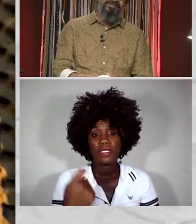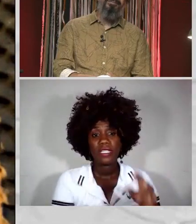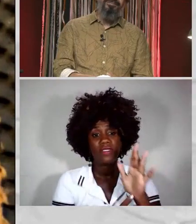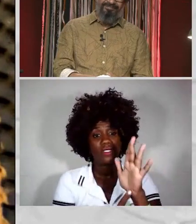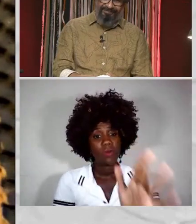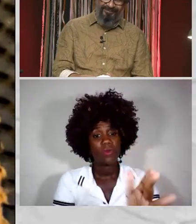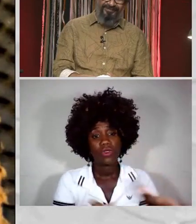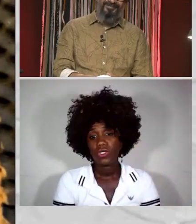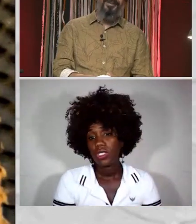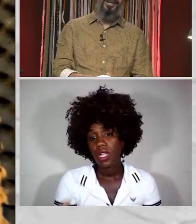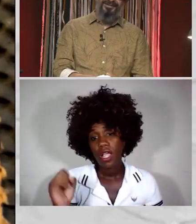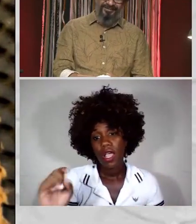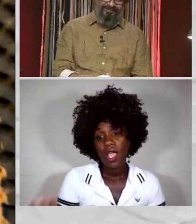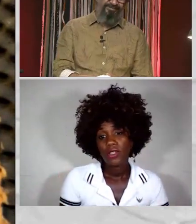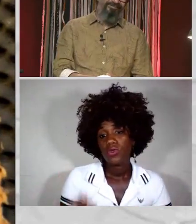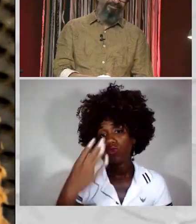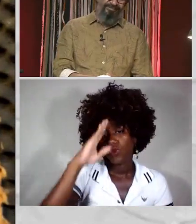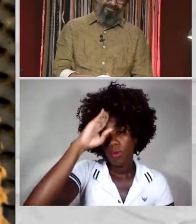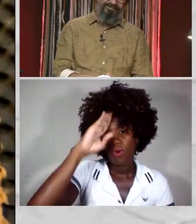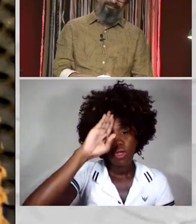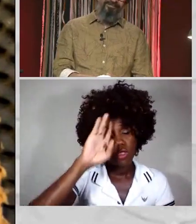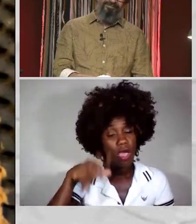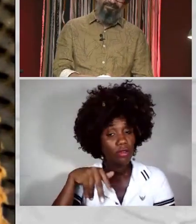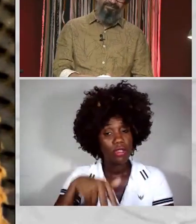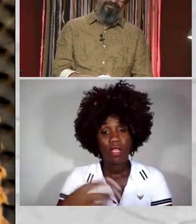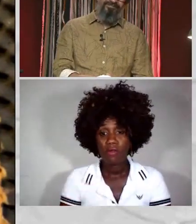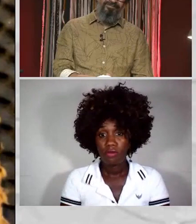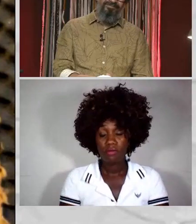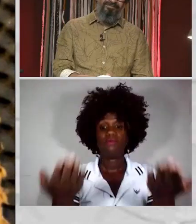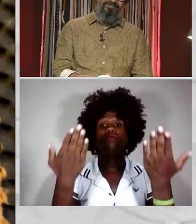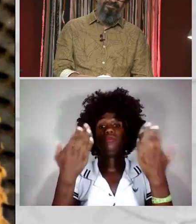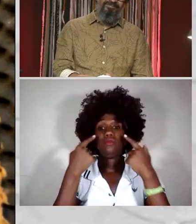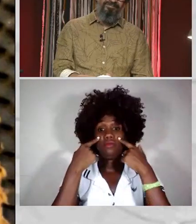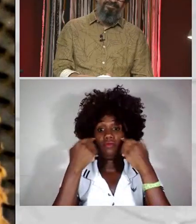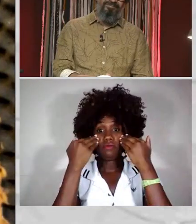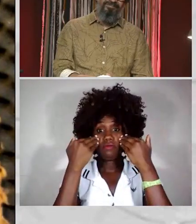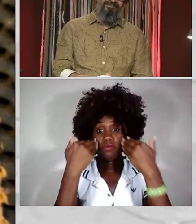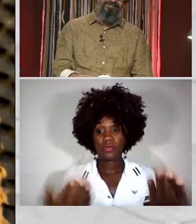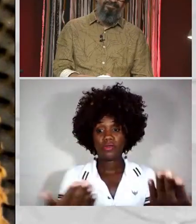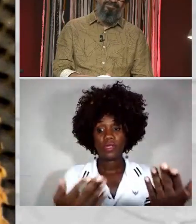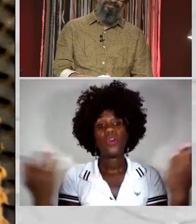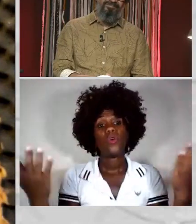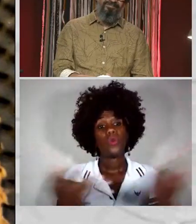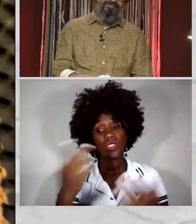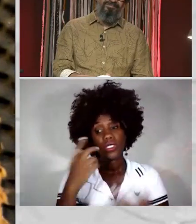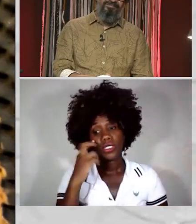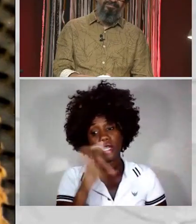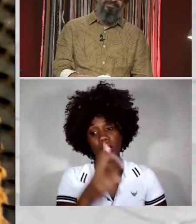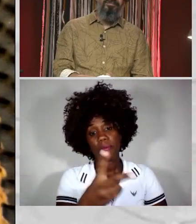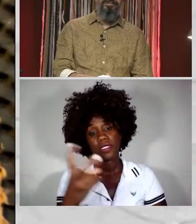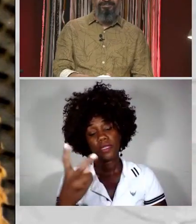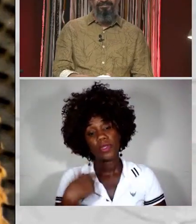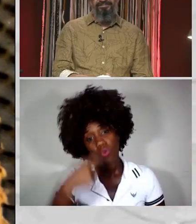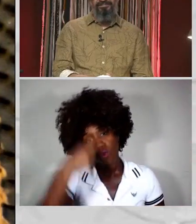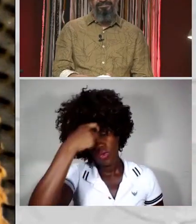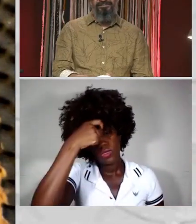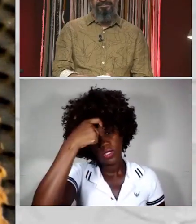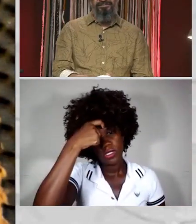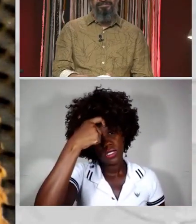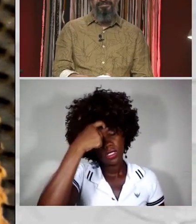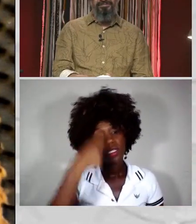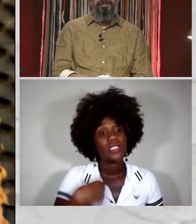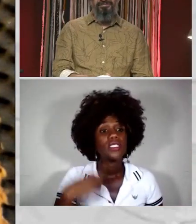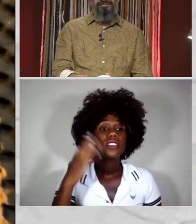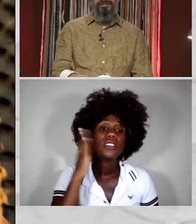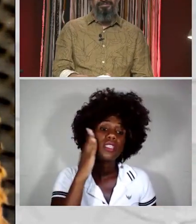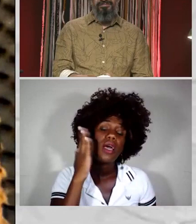fazer isso florescer. E está aí. E hoje a gente está enfrentando com consciência, sabendo,